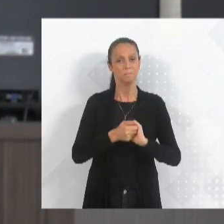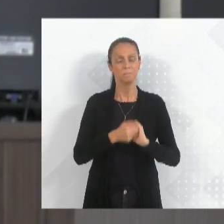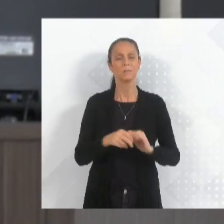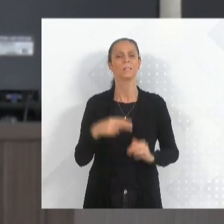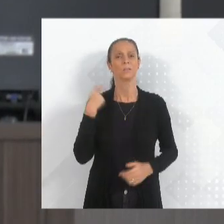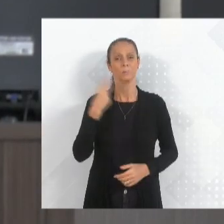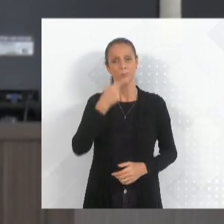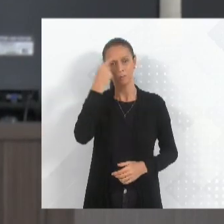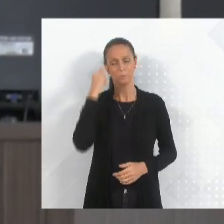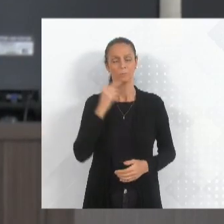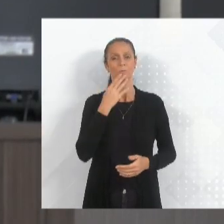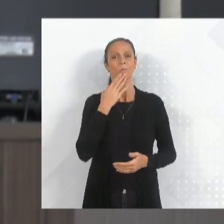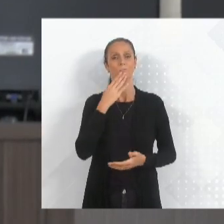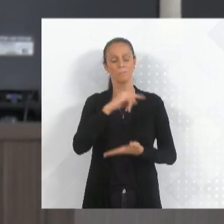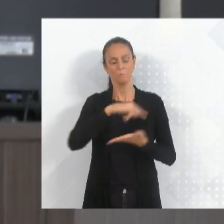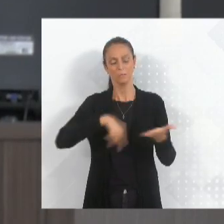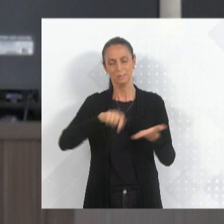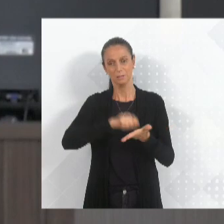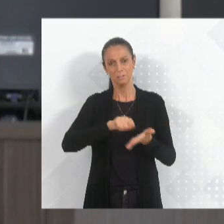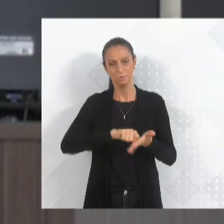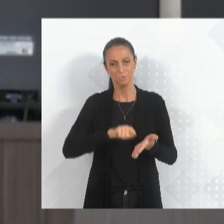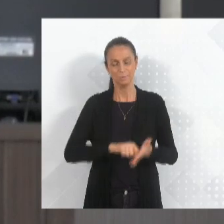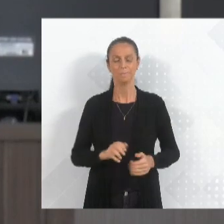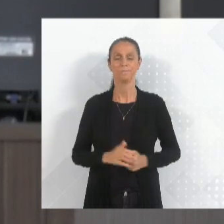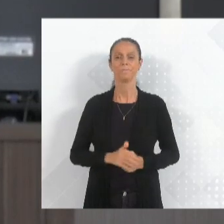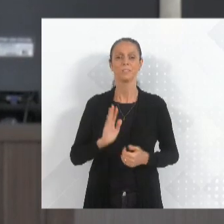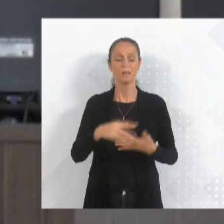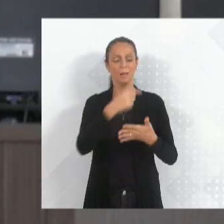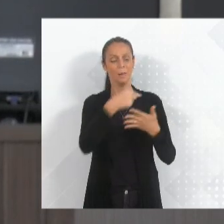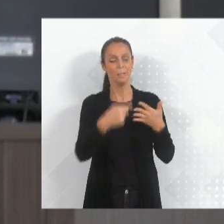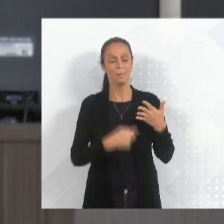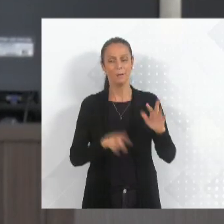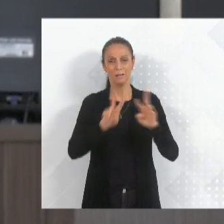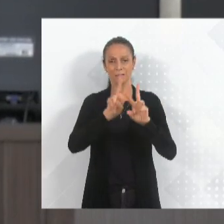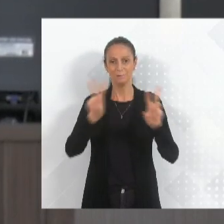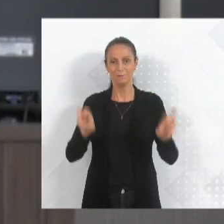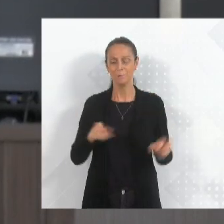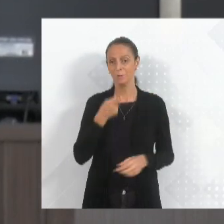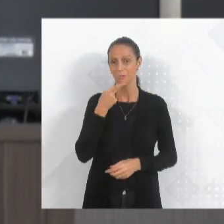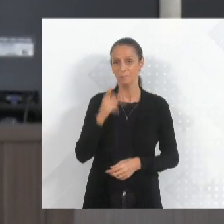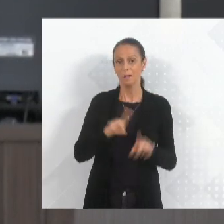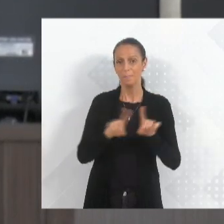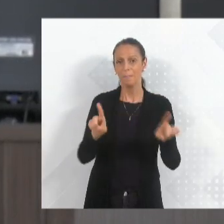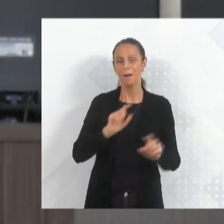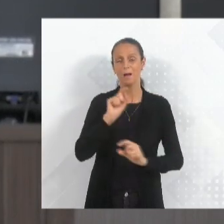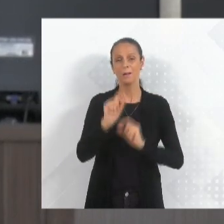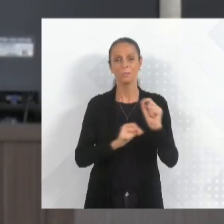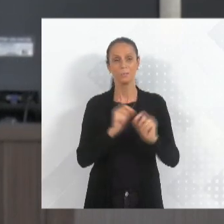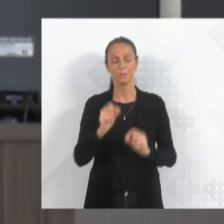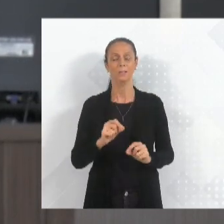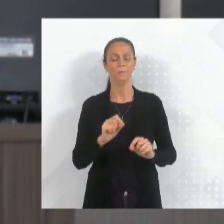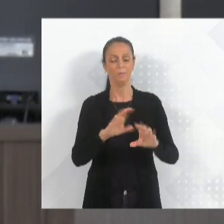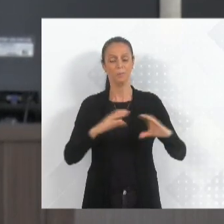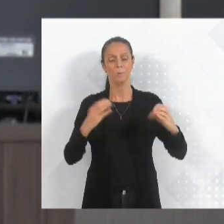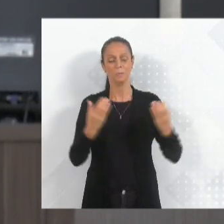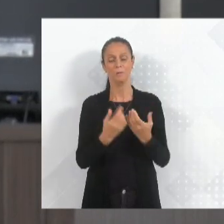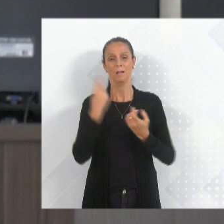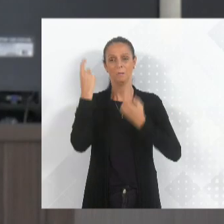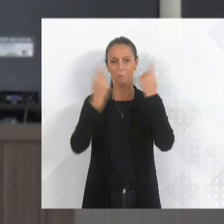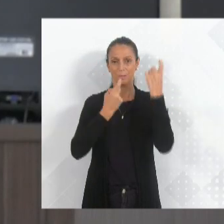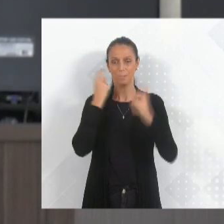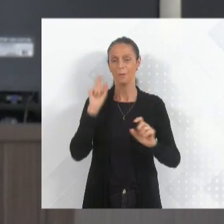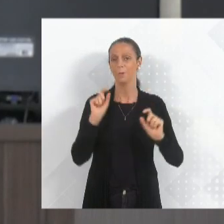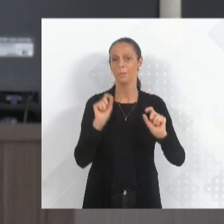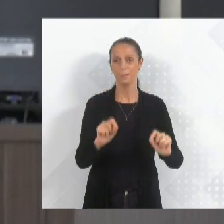muitos assuntos foram colocados aqui, presidente, mas a nossa preocupação da comunidade da região seria